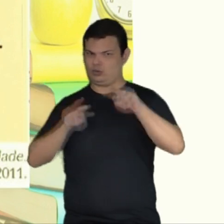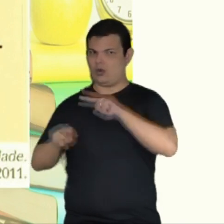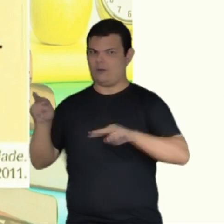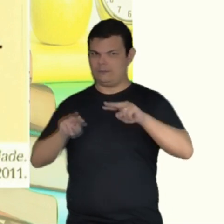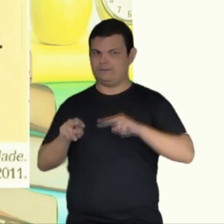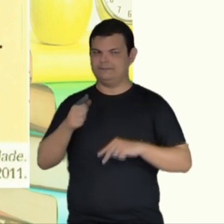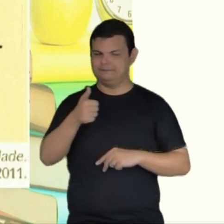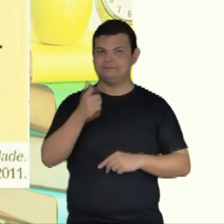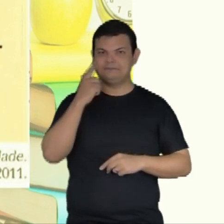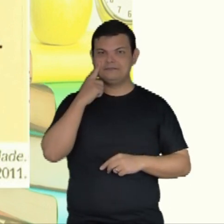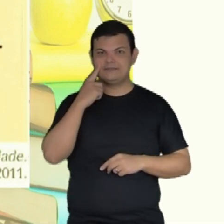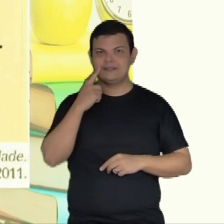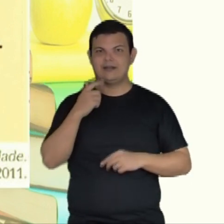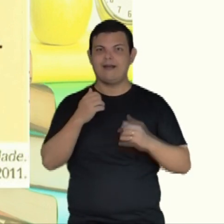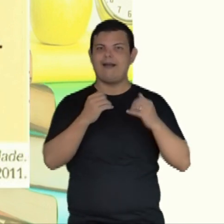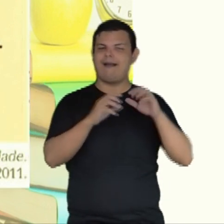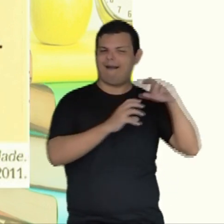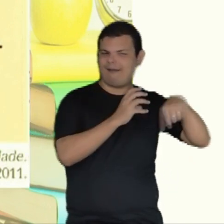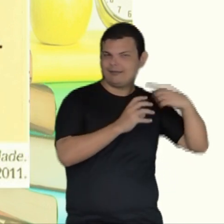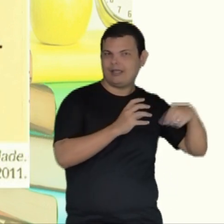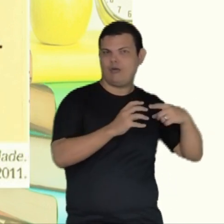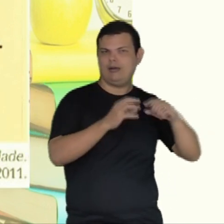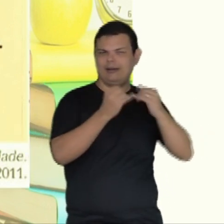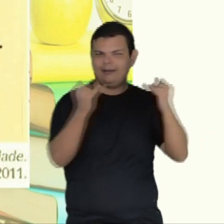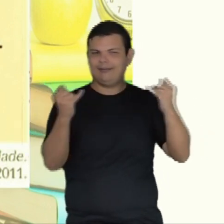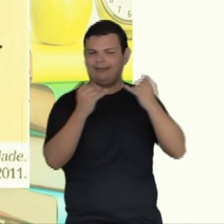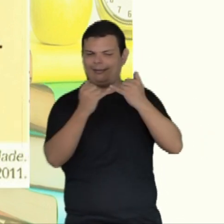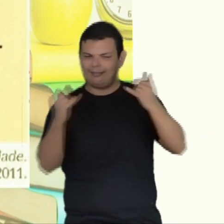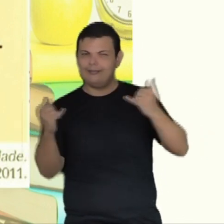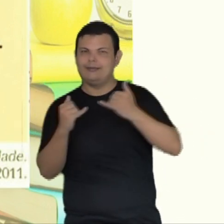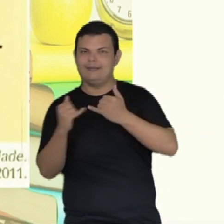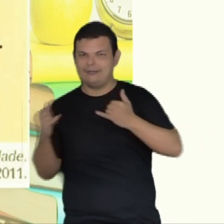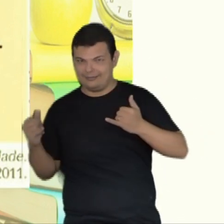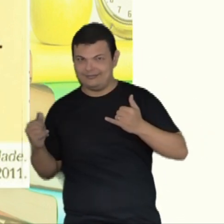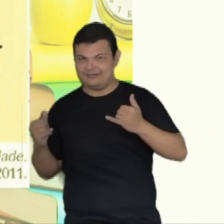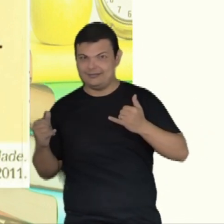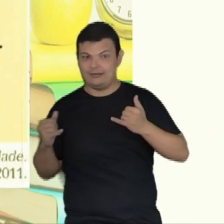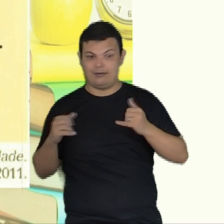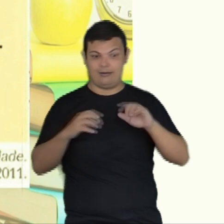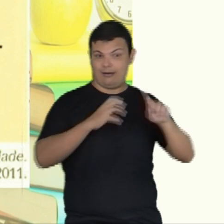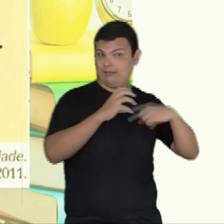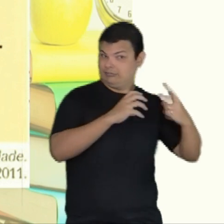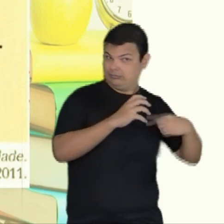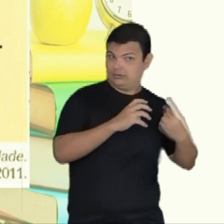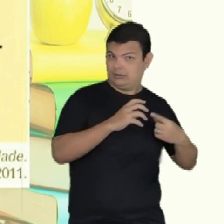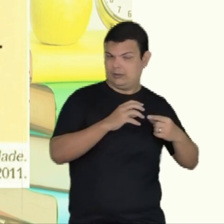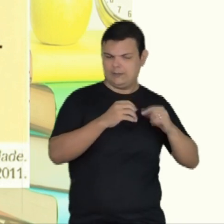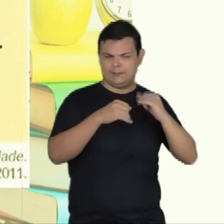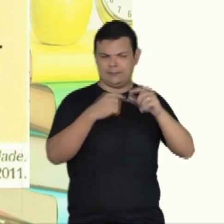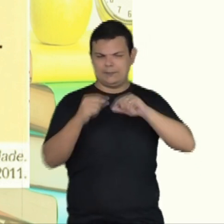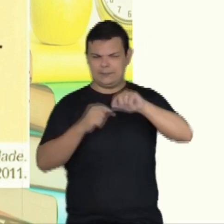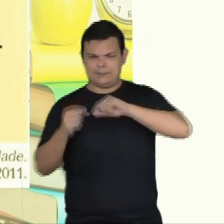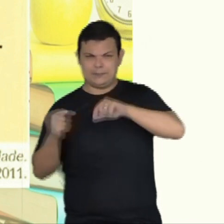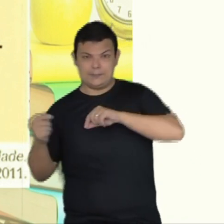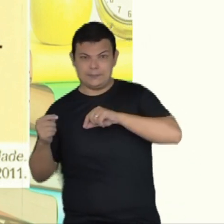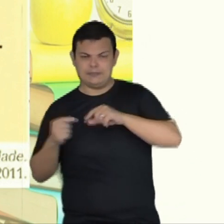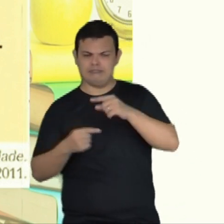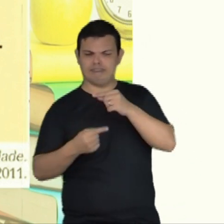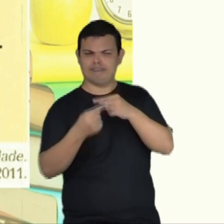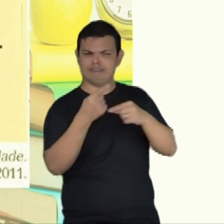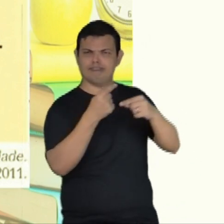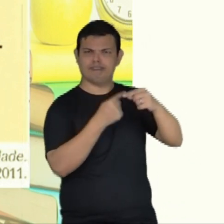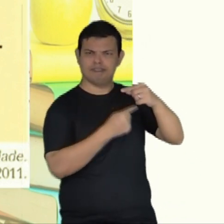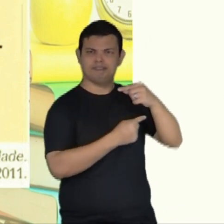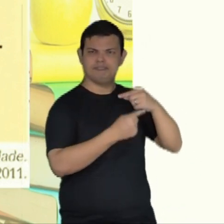Bora lá. Carretel. Linha, linha, linha, linha. Carretel. Desenrola a linha.